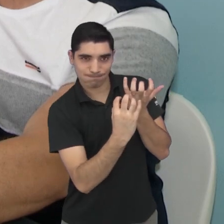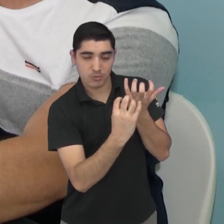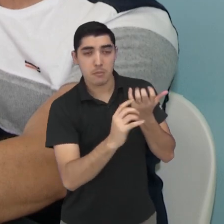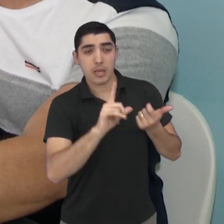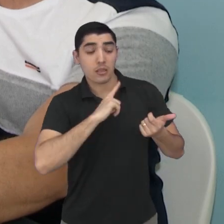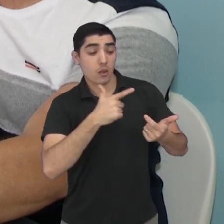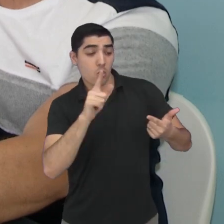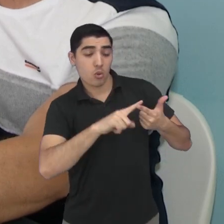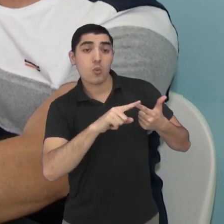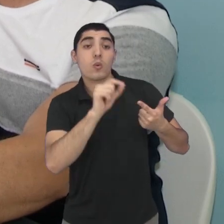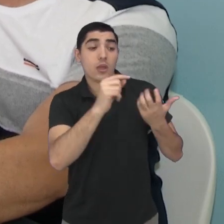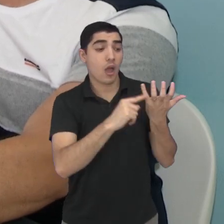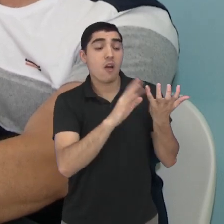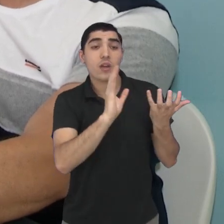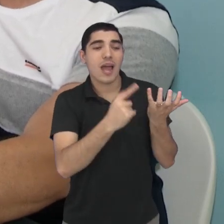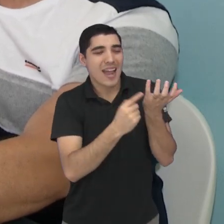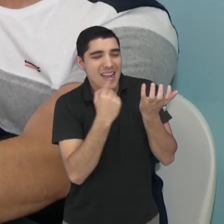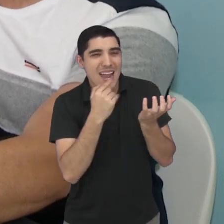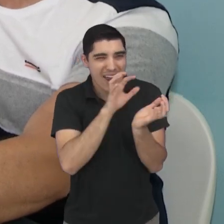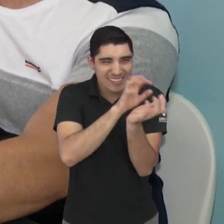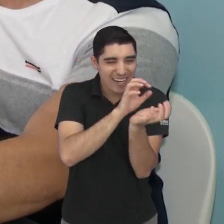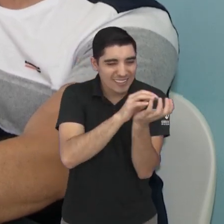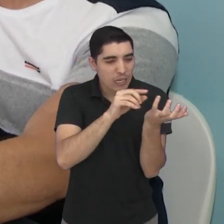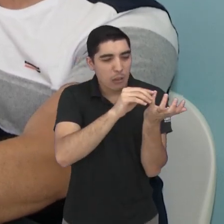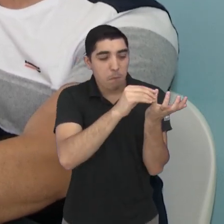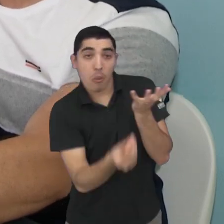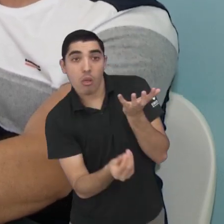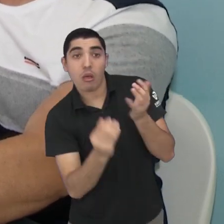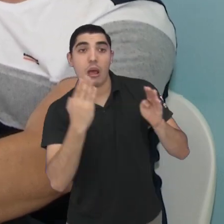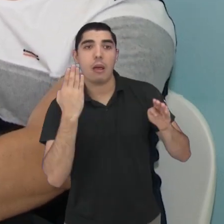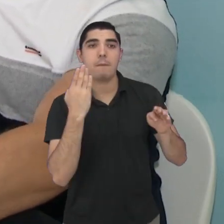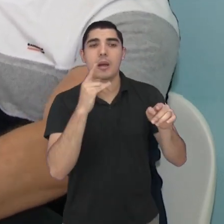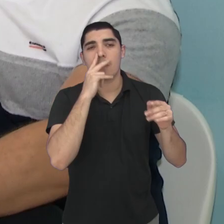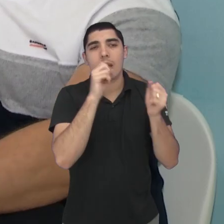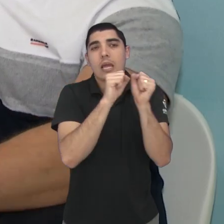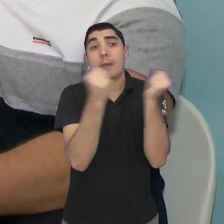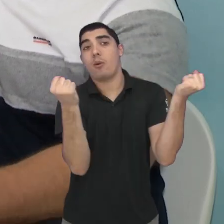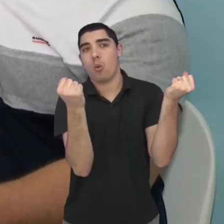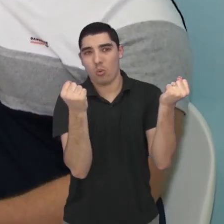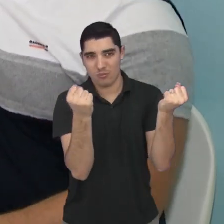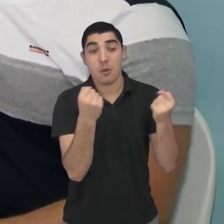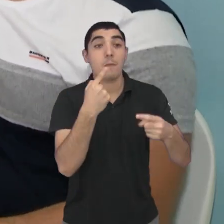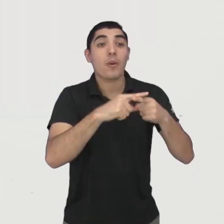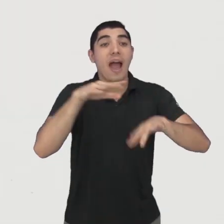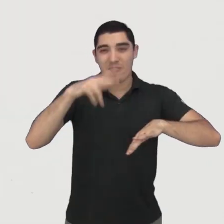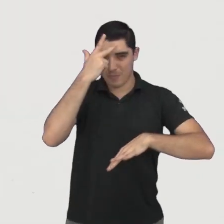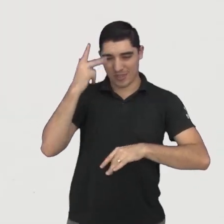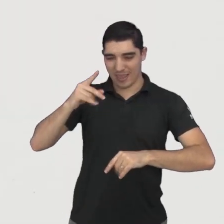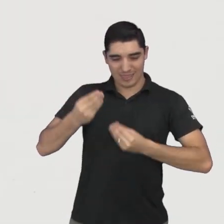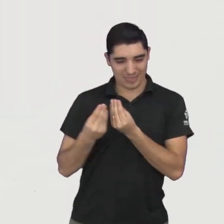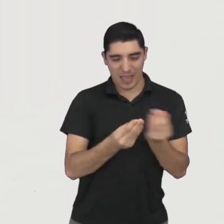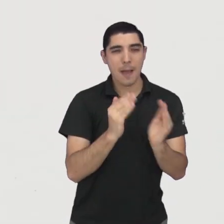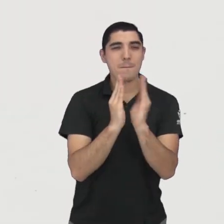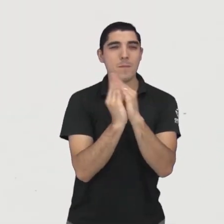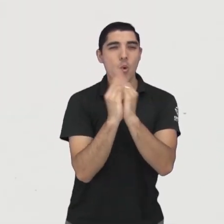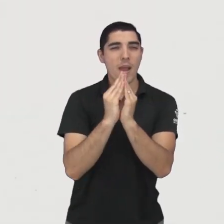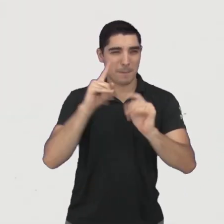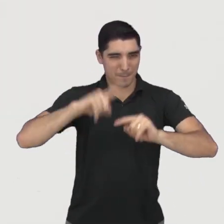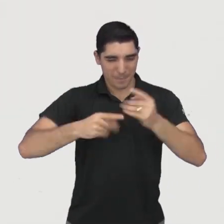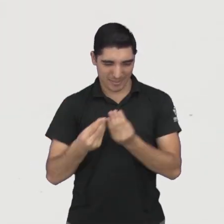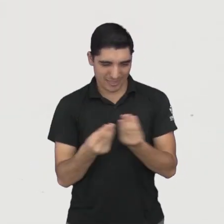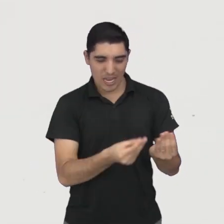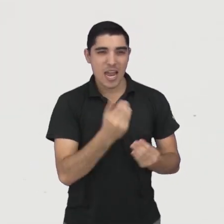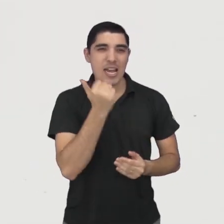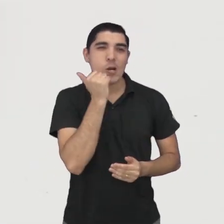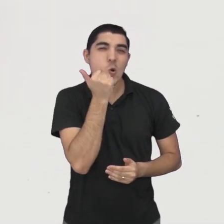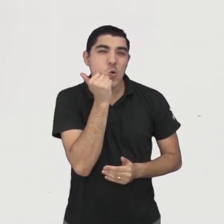por exemplo, de fratura dental, porque muitas pessoas oferecem objetos ou ossos rígidos